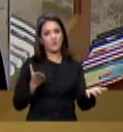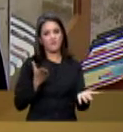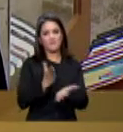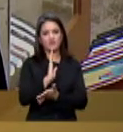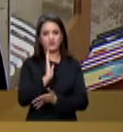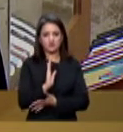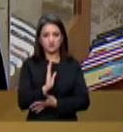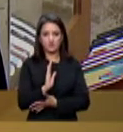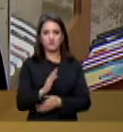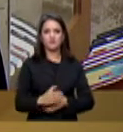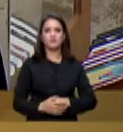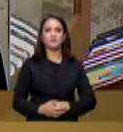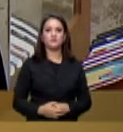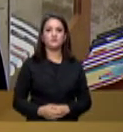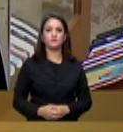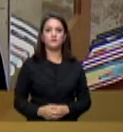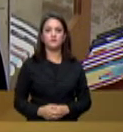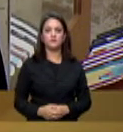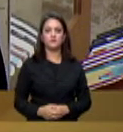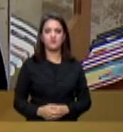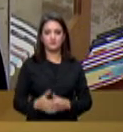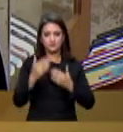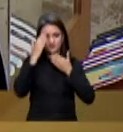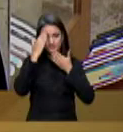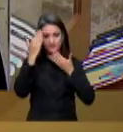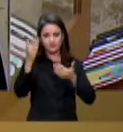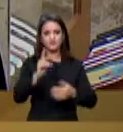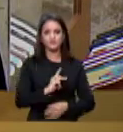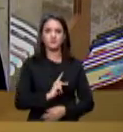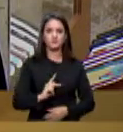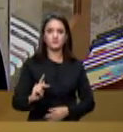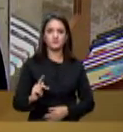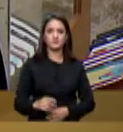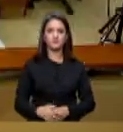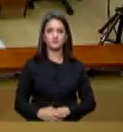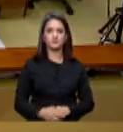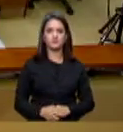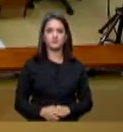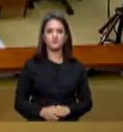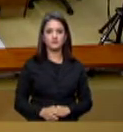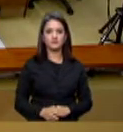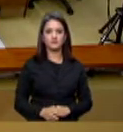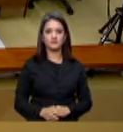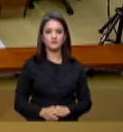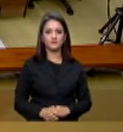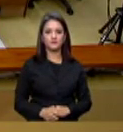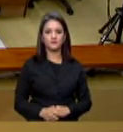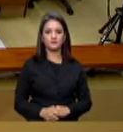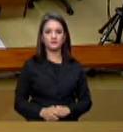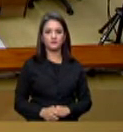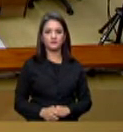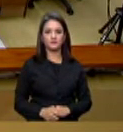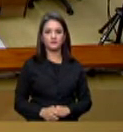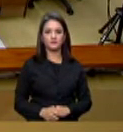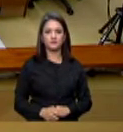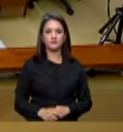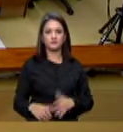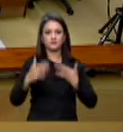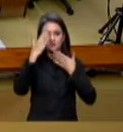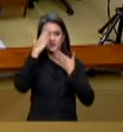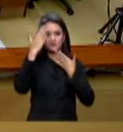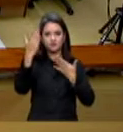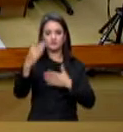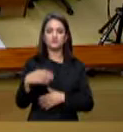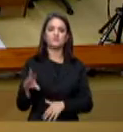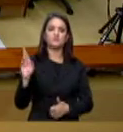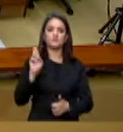de inconstitucionalidade. Muito obrigado, senhor presidente. Muito obrigado, sua excelência, o